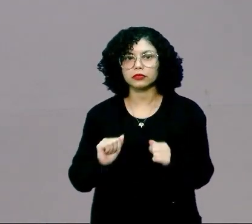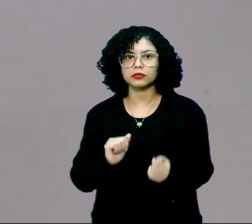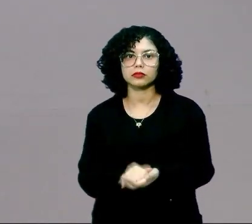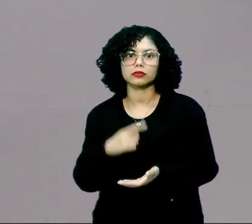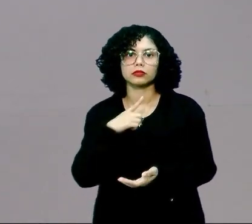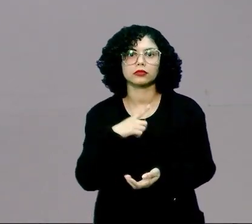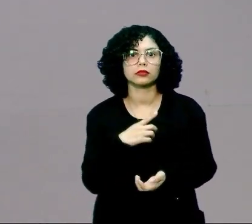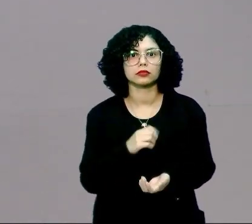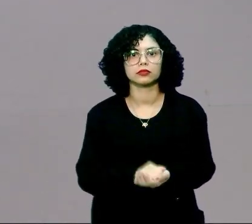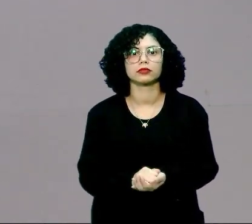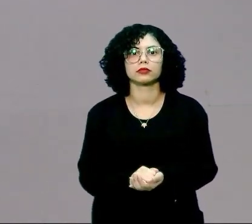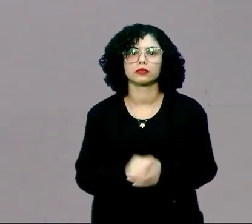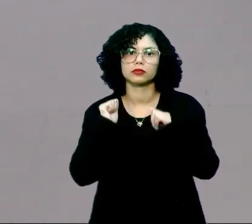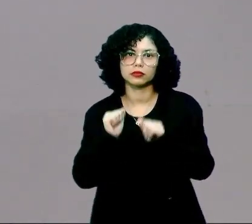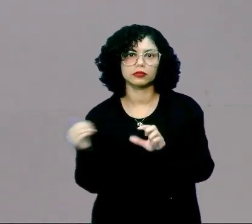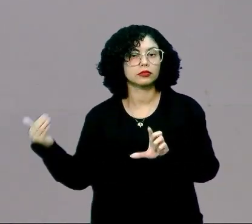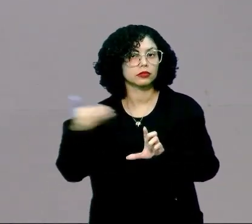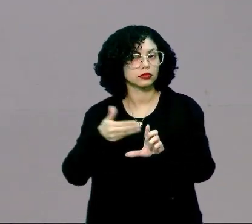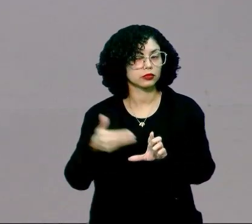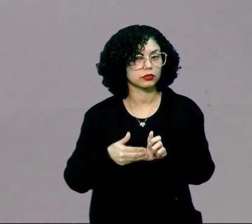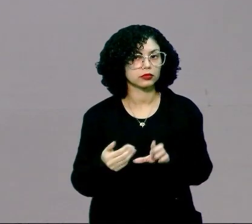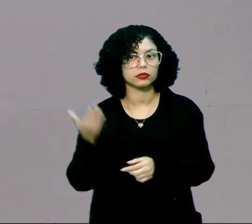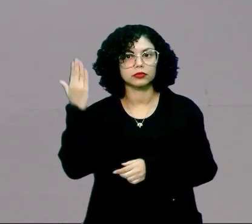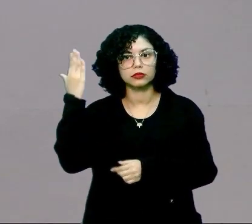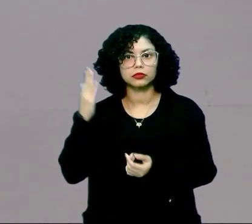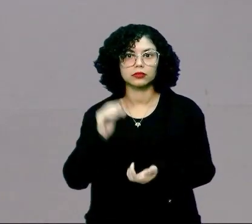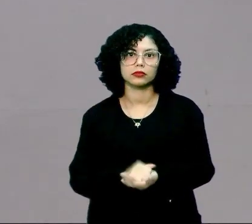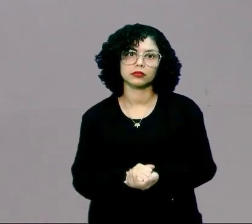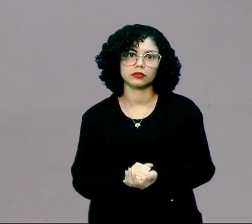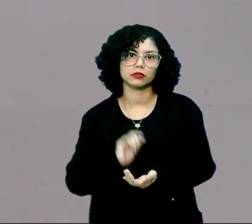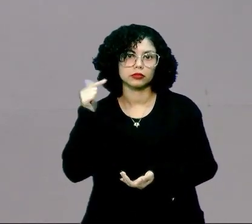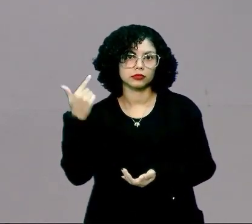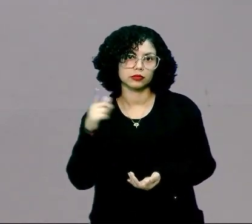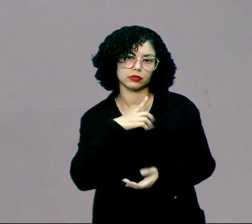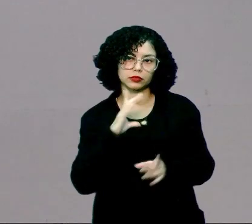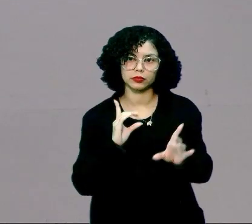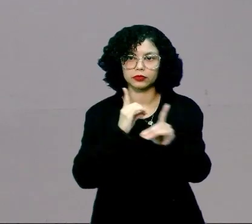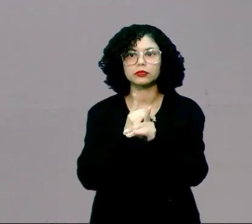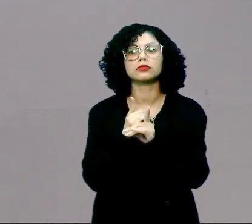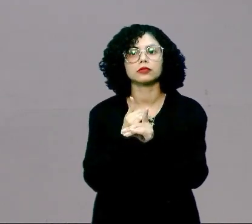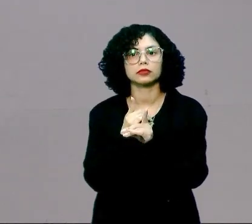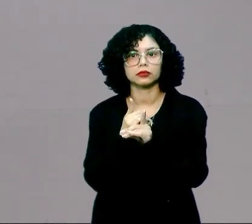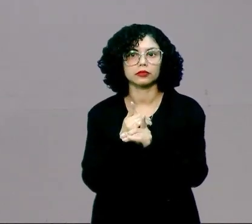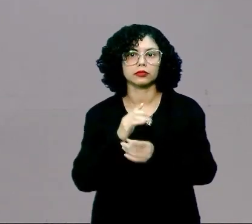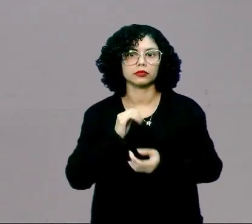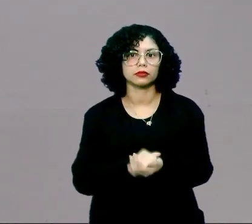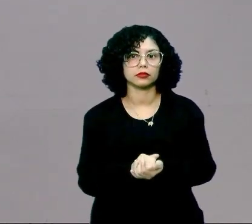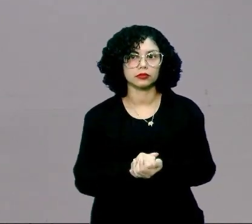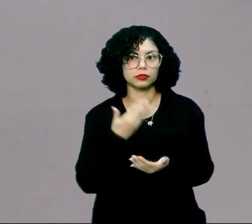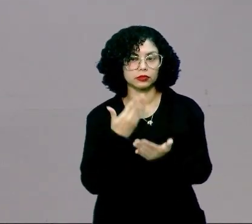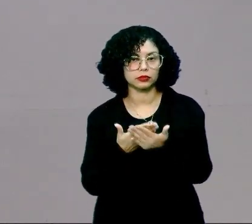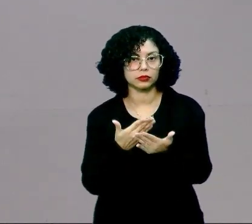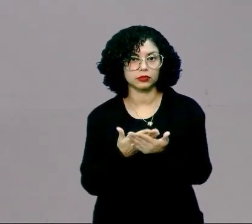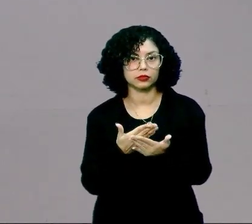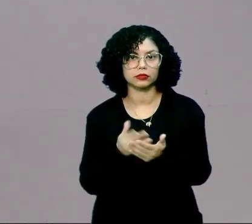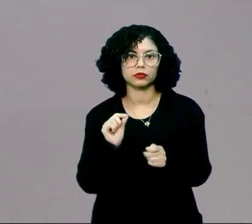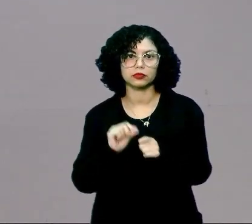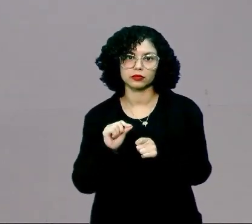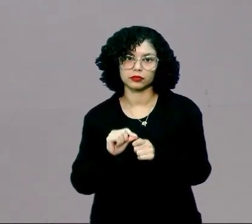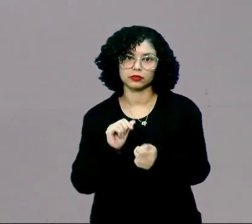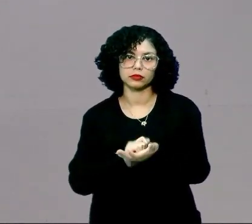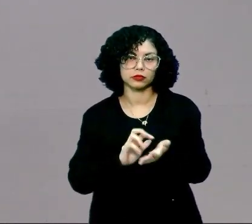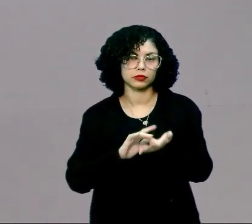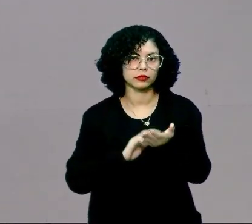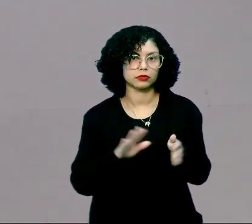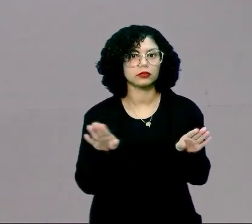Tem interesse? Você pode acessar a nossa plataforma Eduque, que lá você vai encontrar a nossa aula em formato